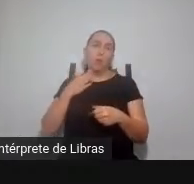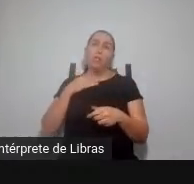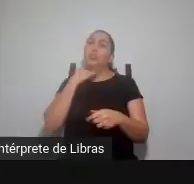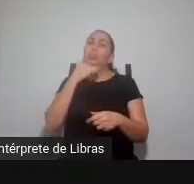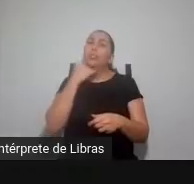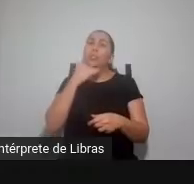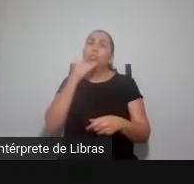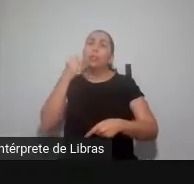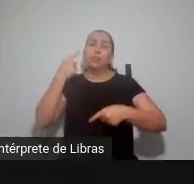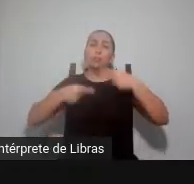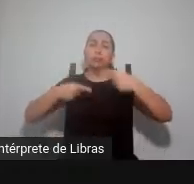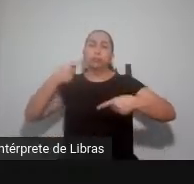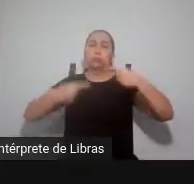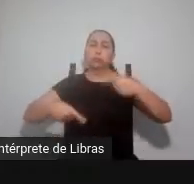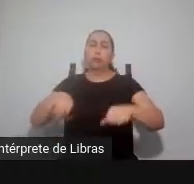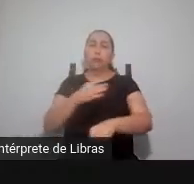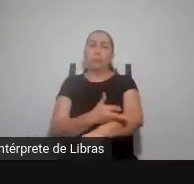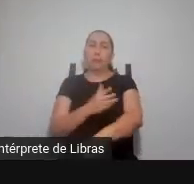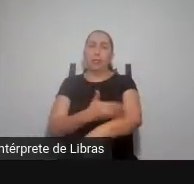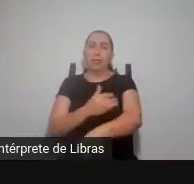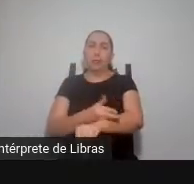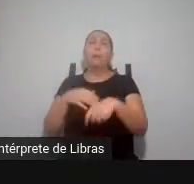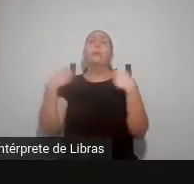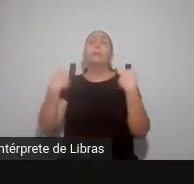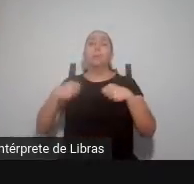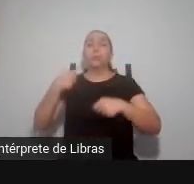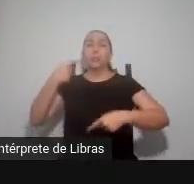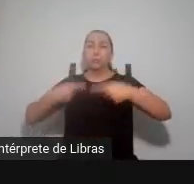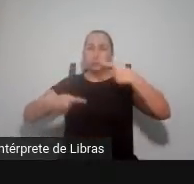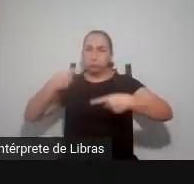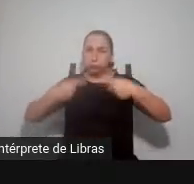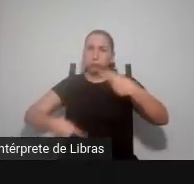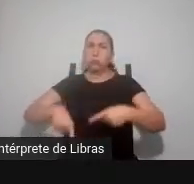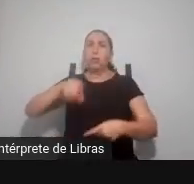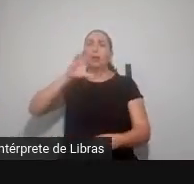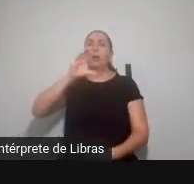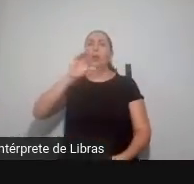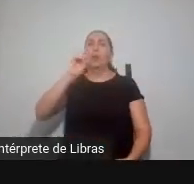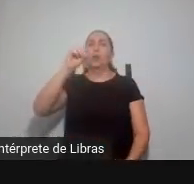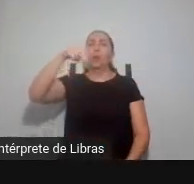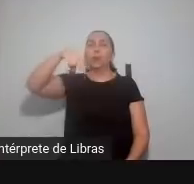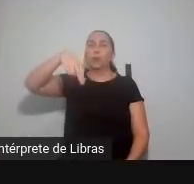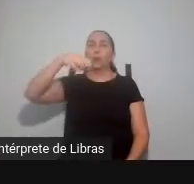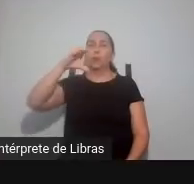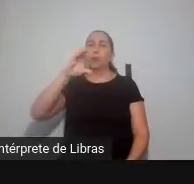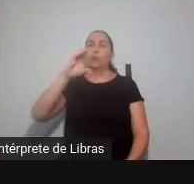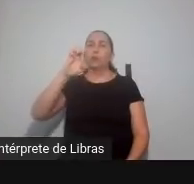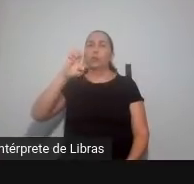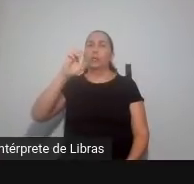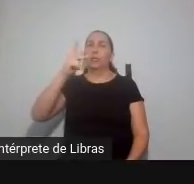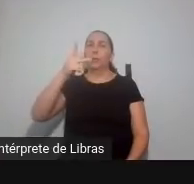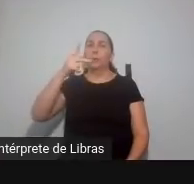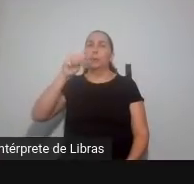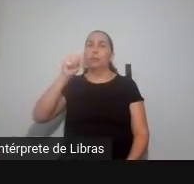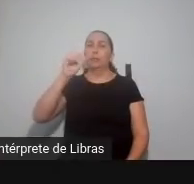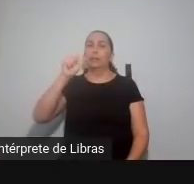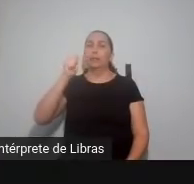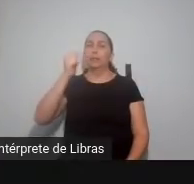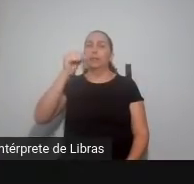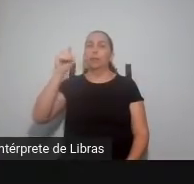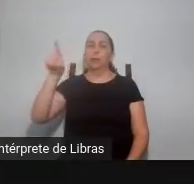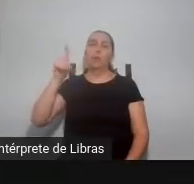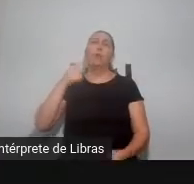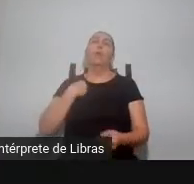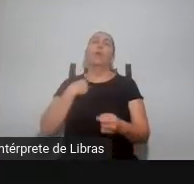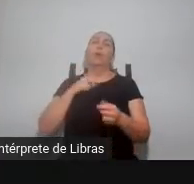a concepção, não só usa aquela, mas como cria muitas outras práticas, né? Mas a intenção